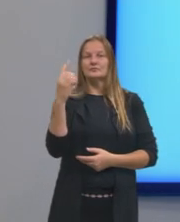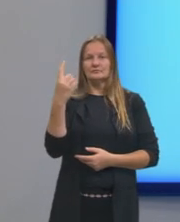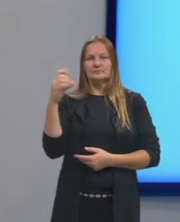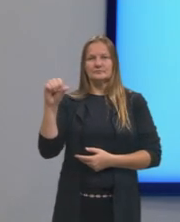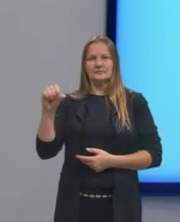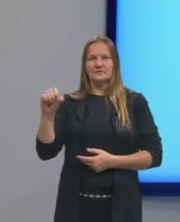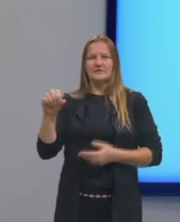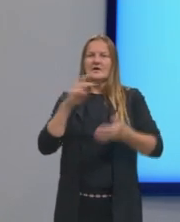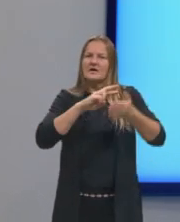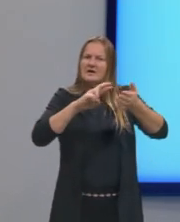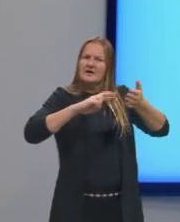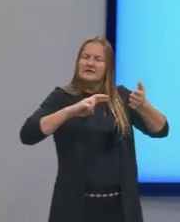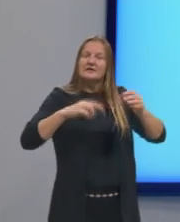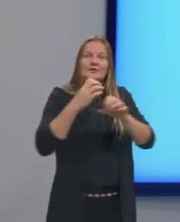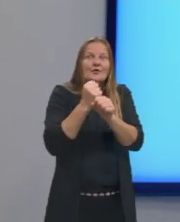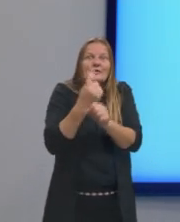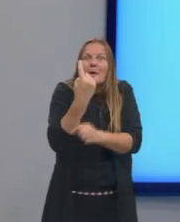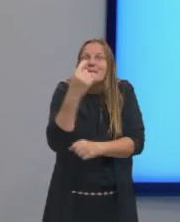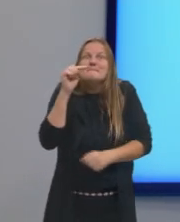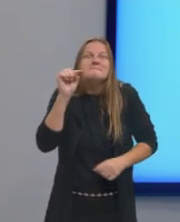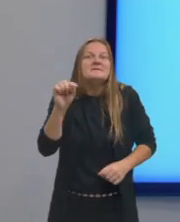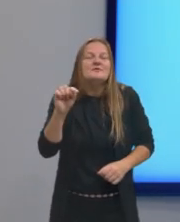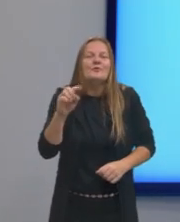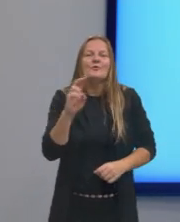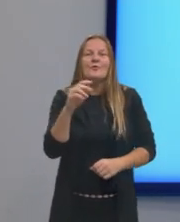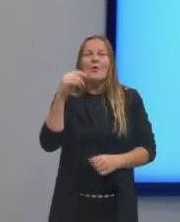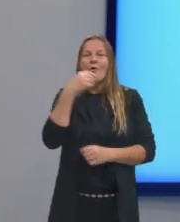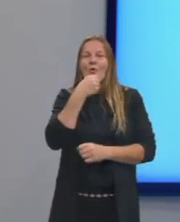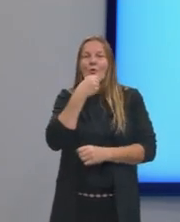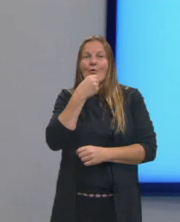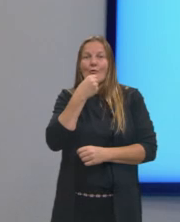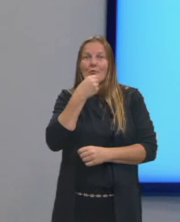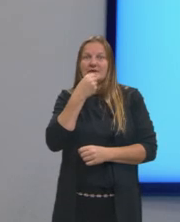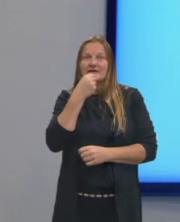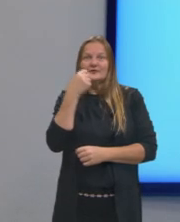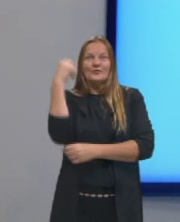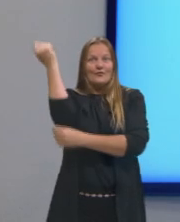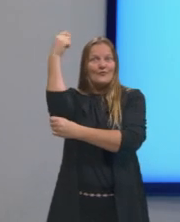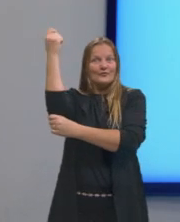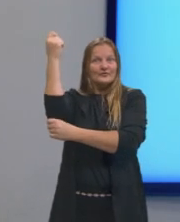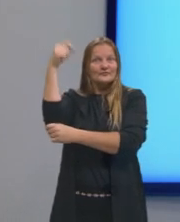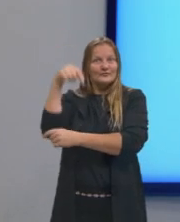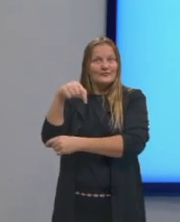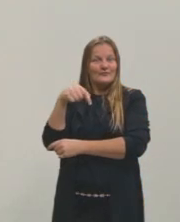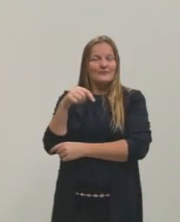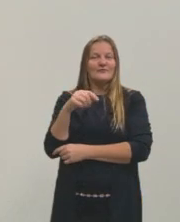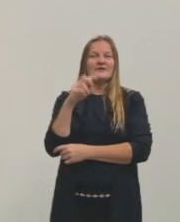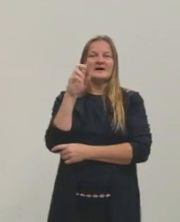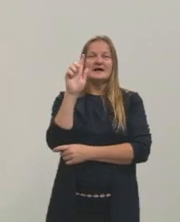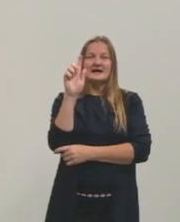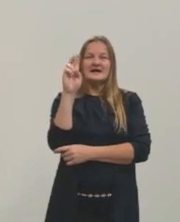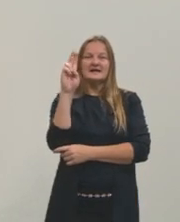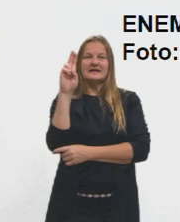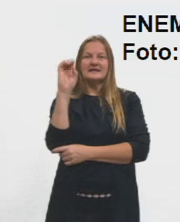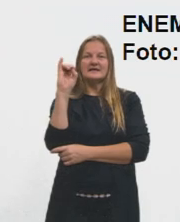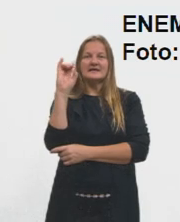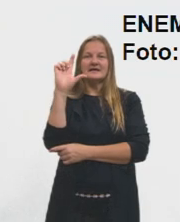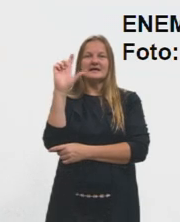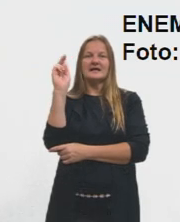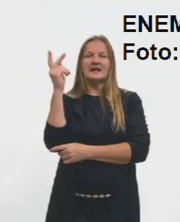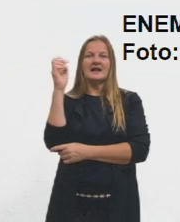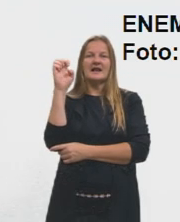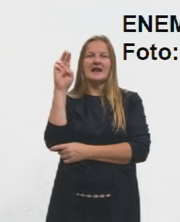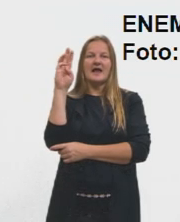a redação nota 1.000 do gaúcho Guilherme Mendes os passos que o tema né dessa